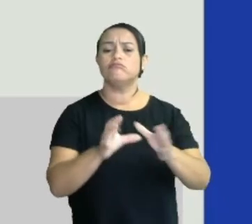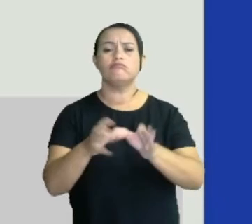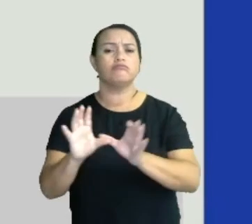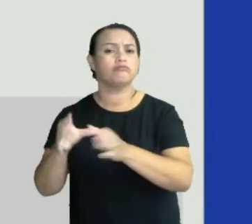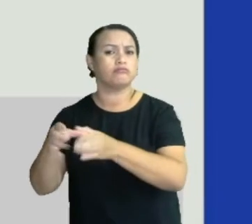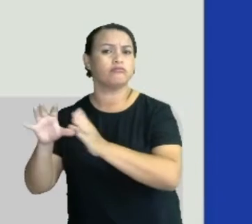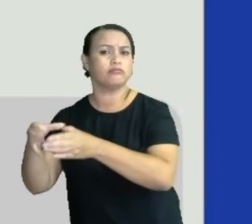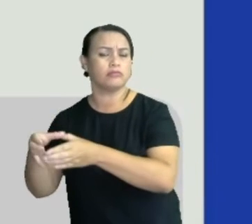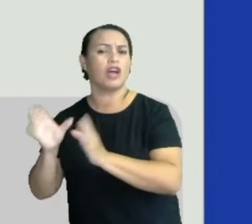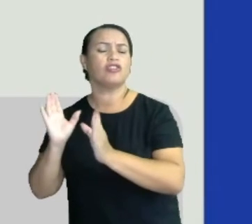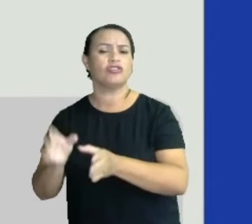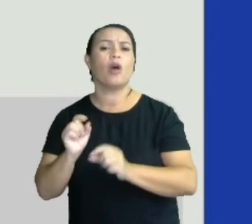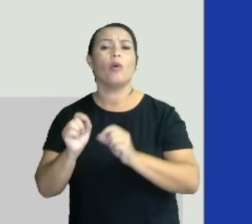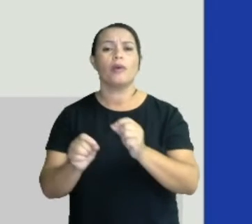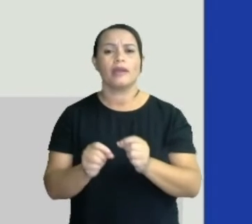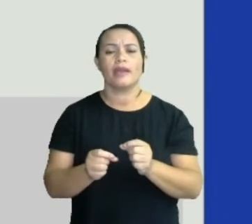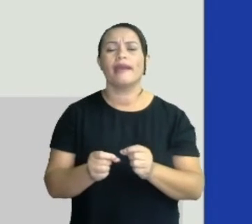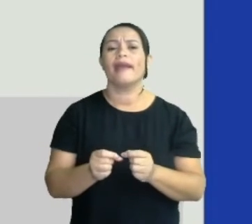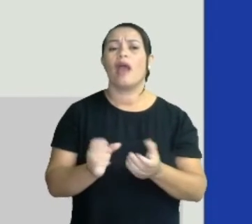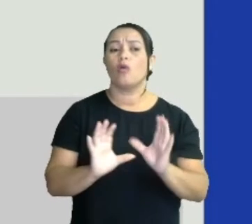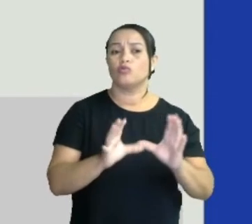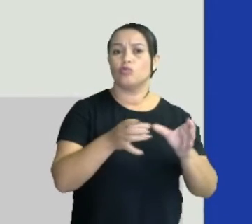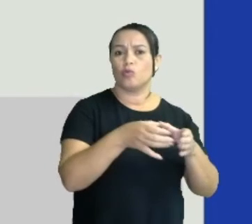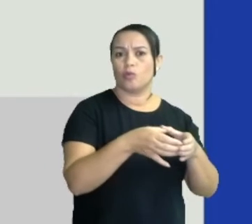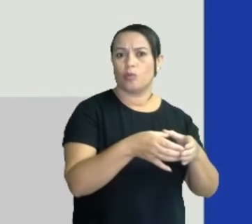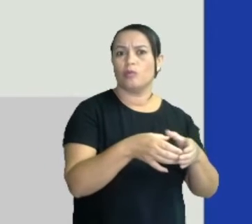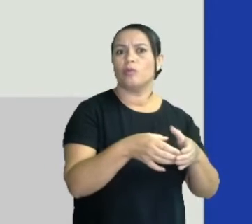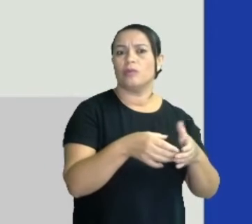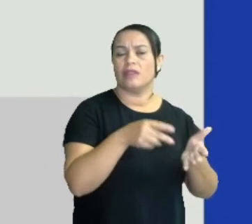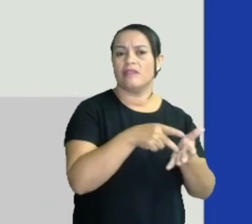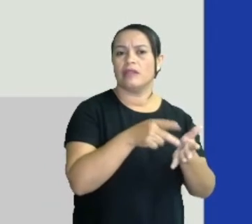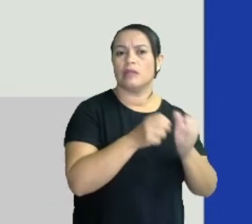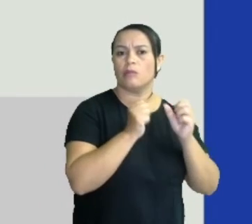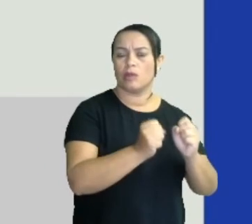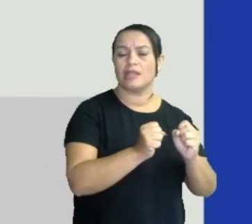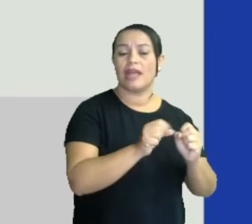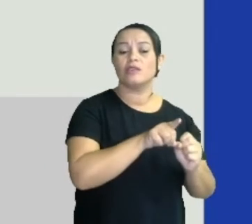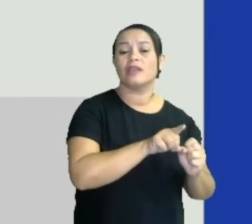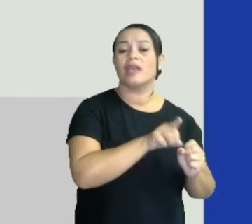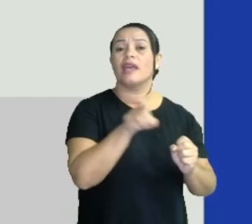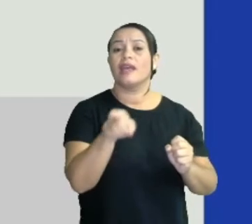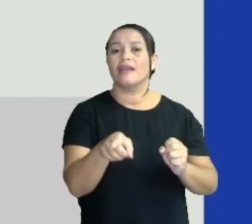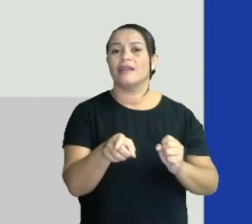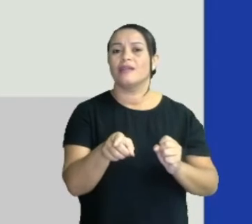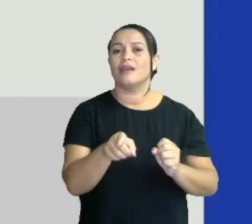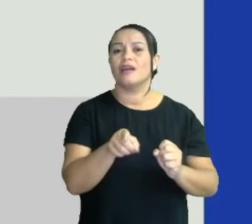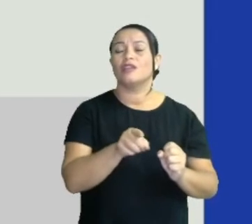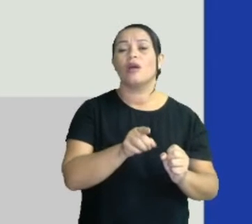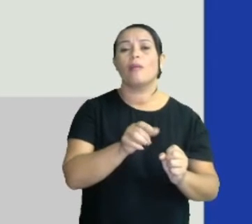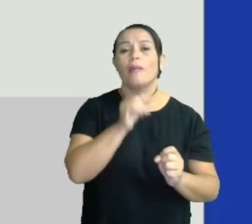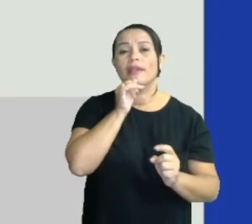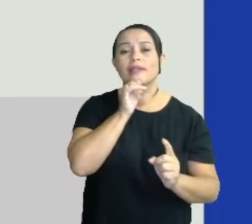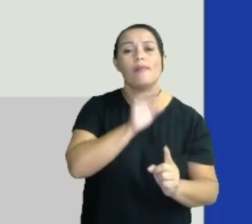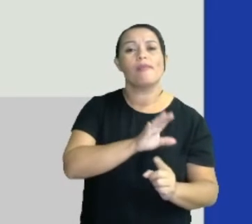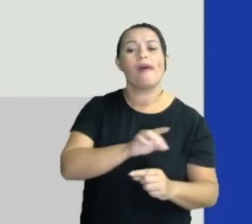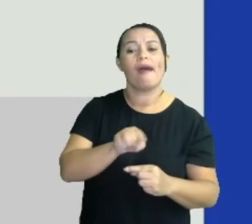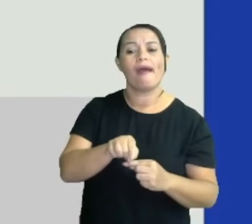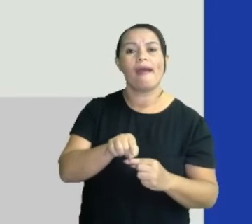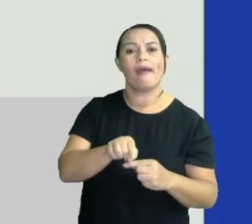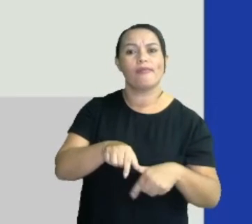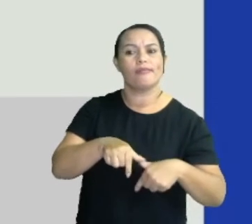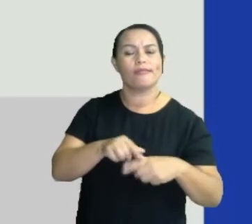contribuiu para que uns grupos pudessem justificar o domínio sobre os outros. Então, primeiro de